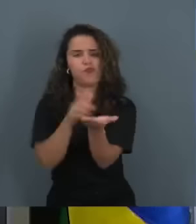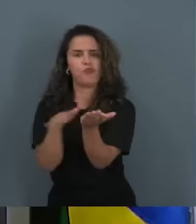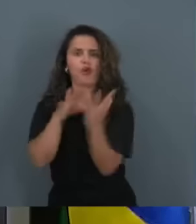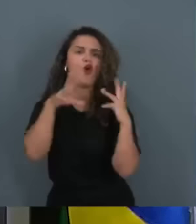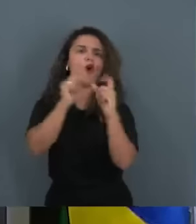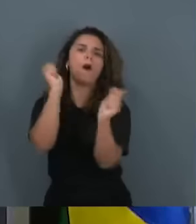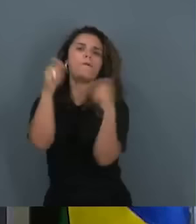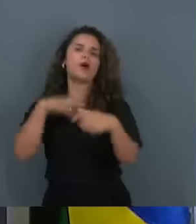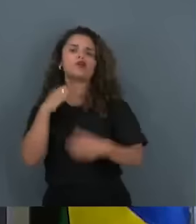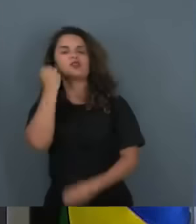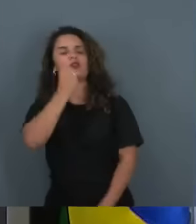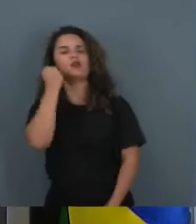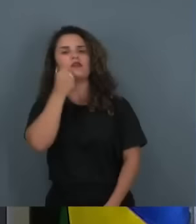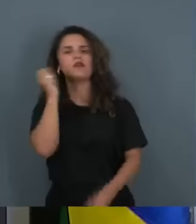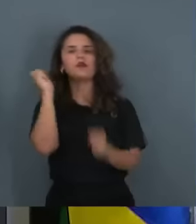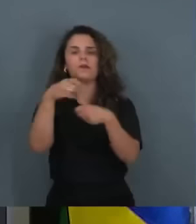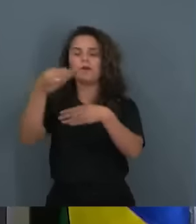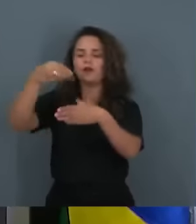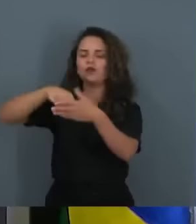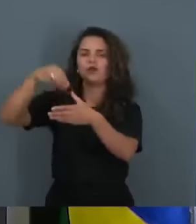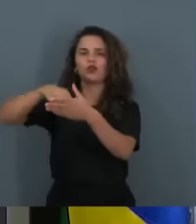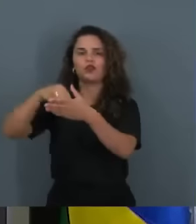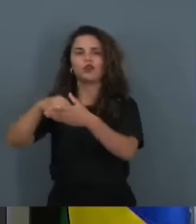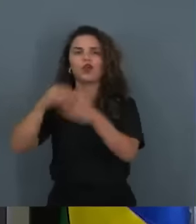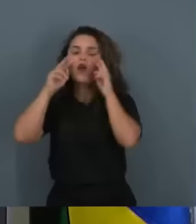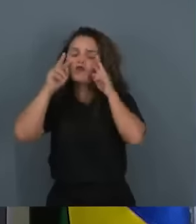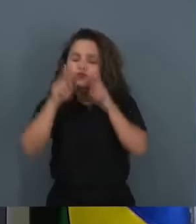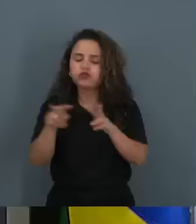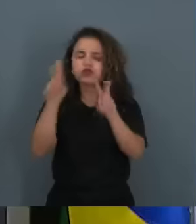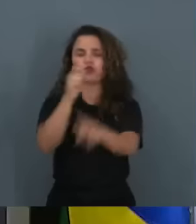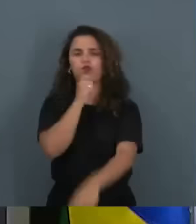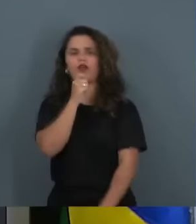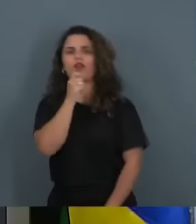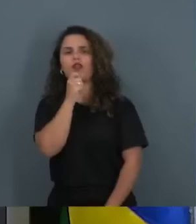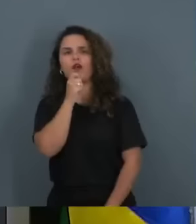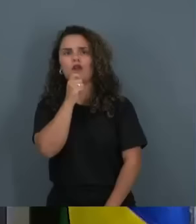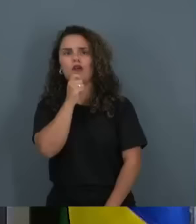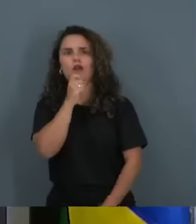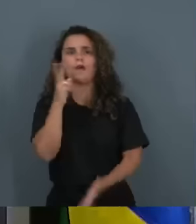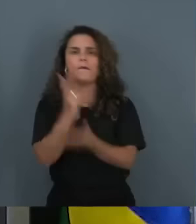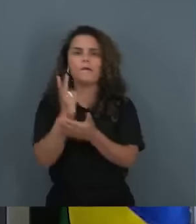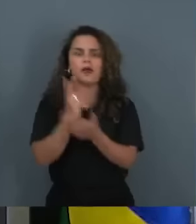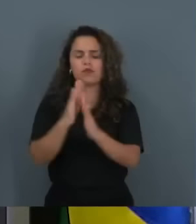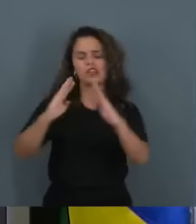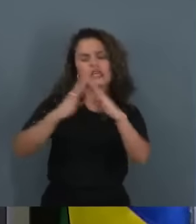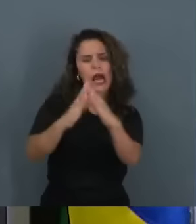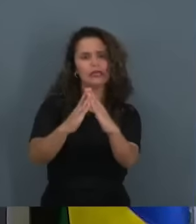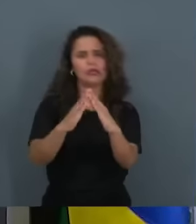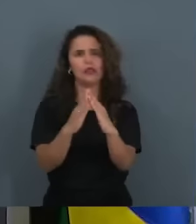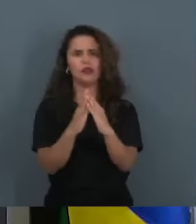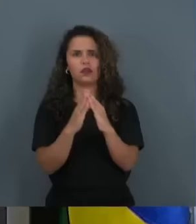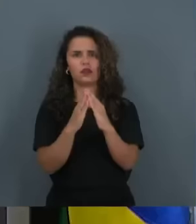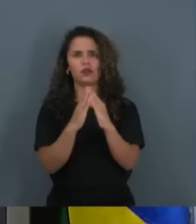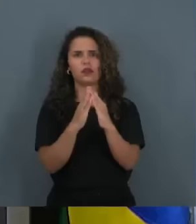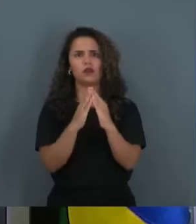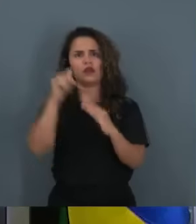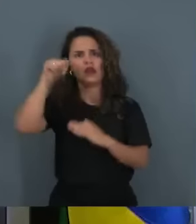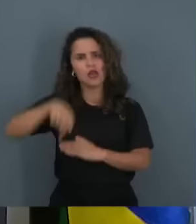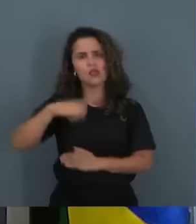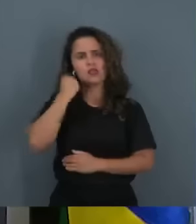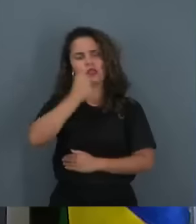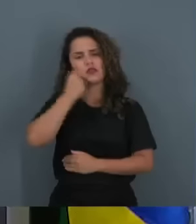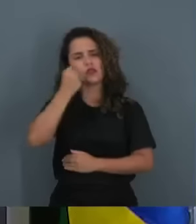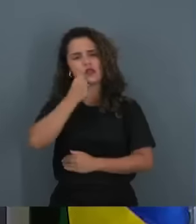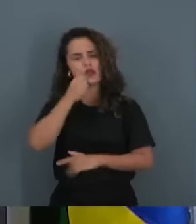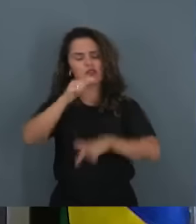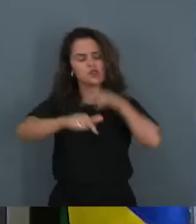ser senador e que vai votar, e eu vou ver, nem que seja de casa. Esse Senado